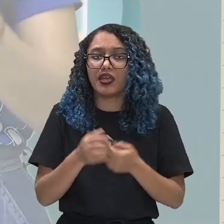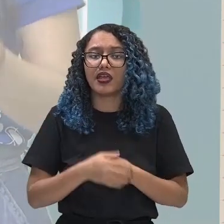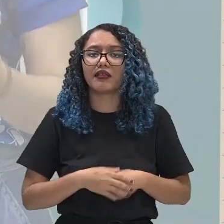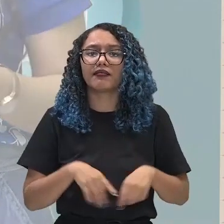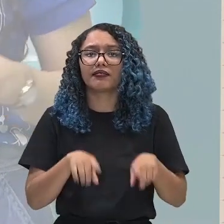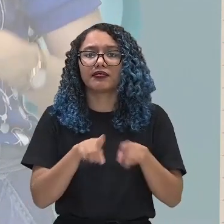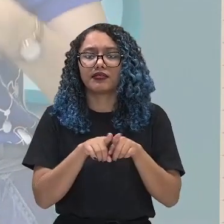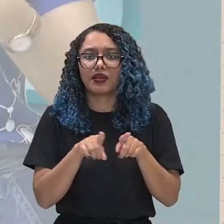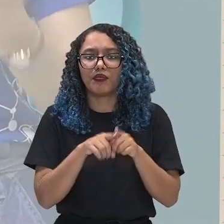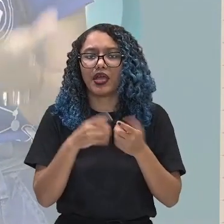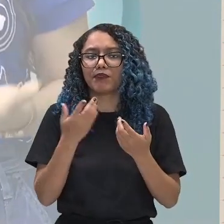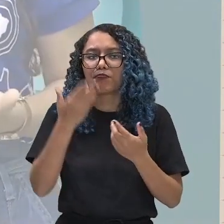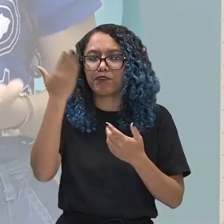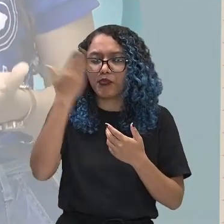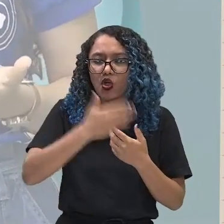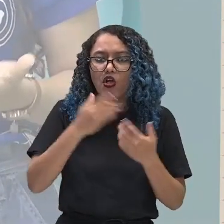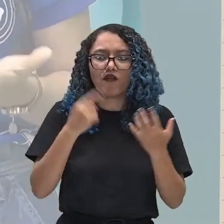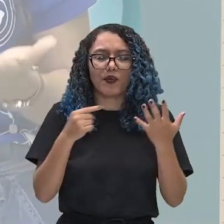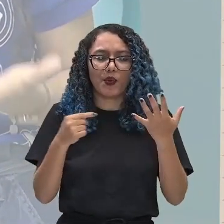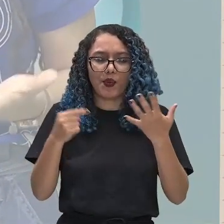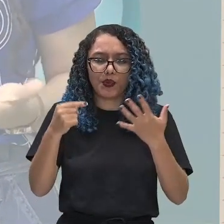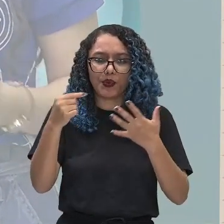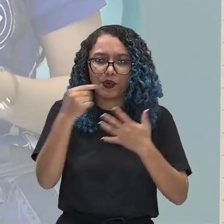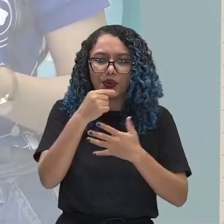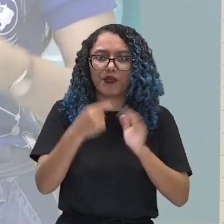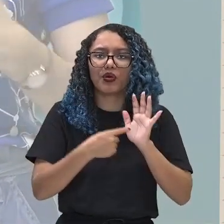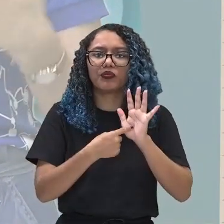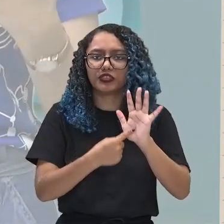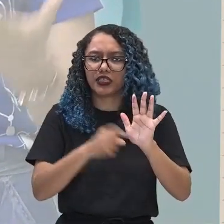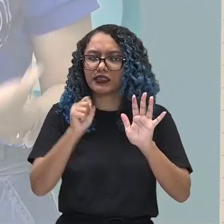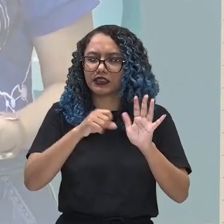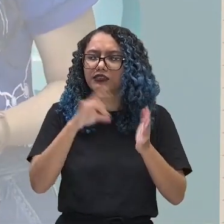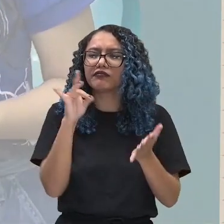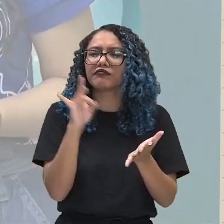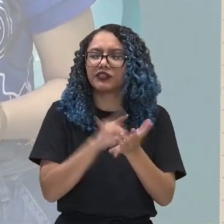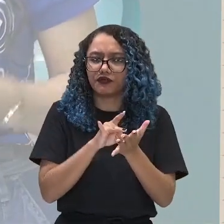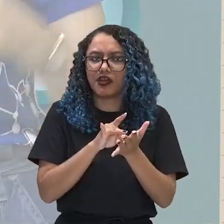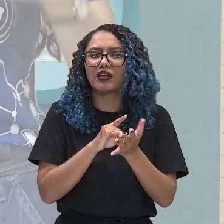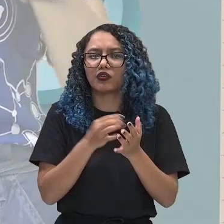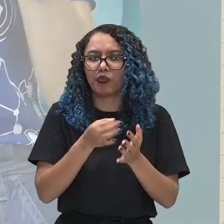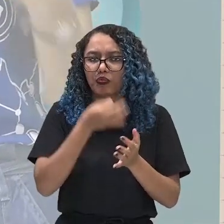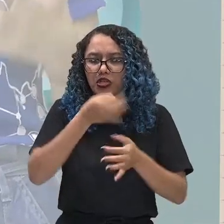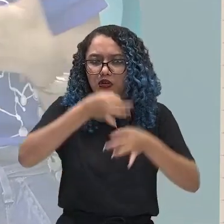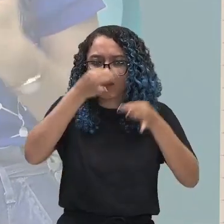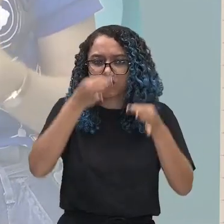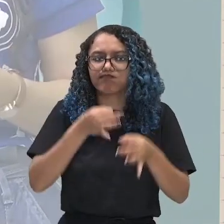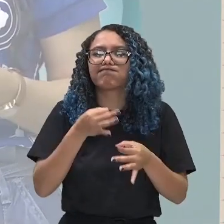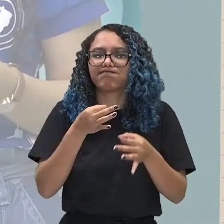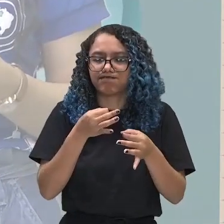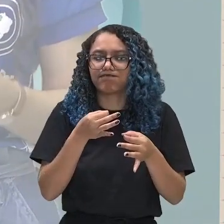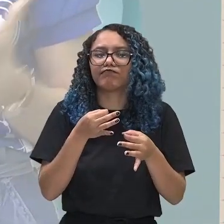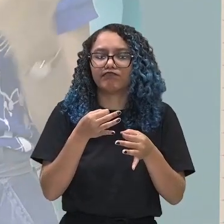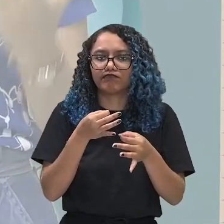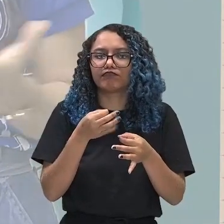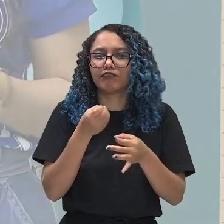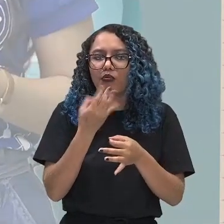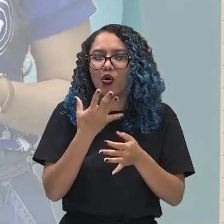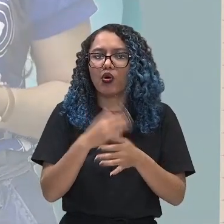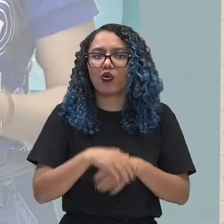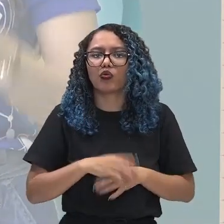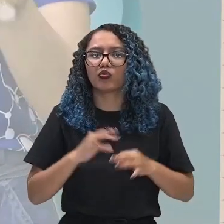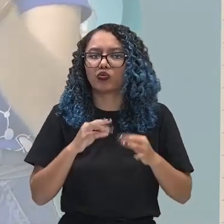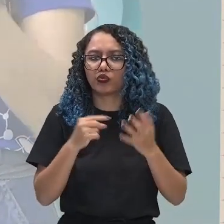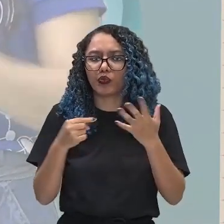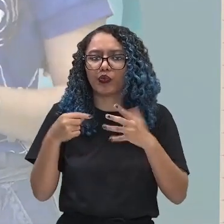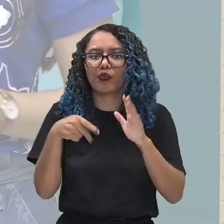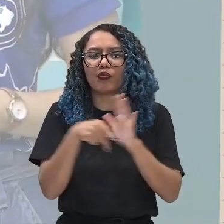as comprovações, as provas para dizer que, de fato, a minha opinião é válida. Então, tudo isso faz parte do texto